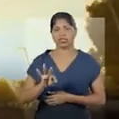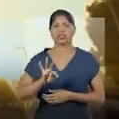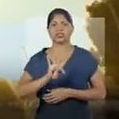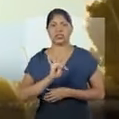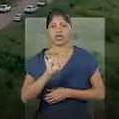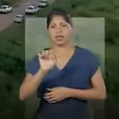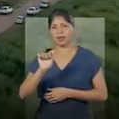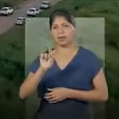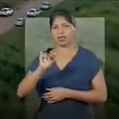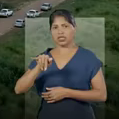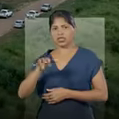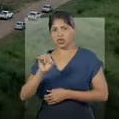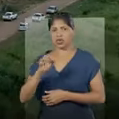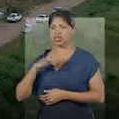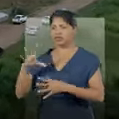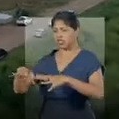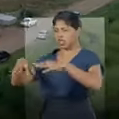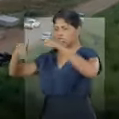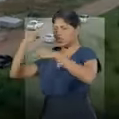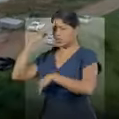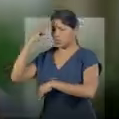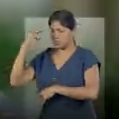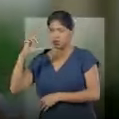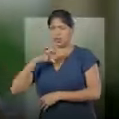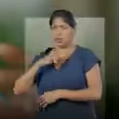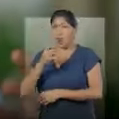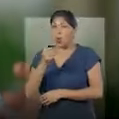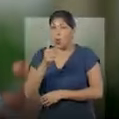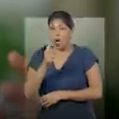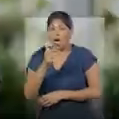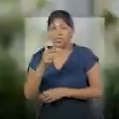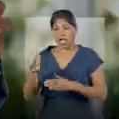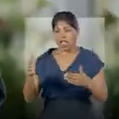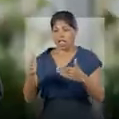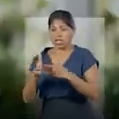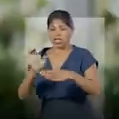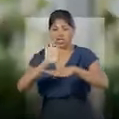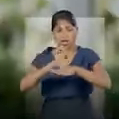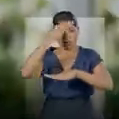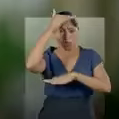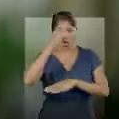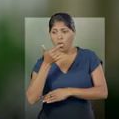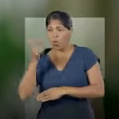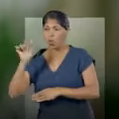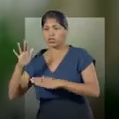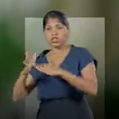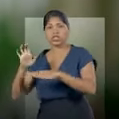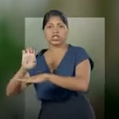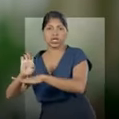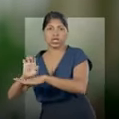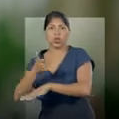em Itaituba, o Hospital de Castelo dos Sonhos, que fica praticamente no limite do Pará com o Mato Grosso, e além